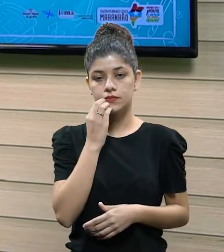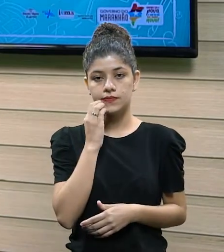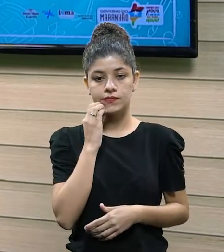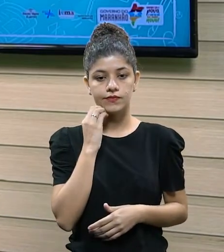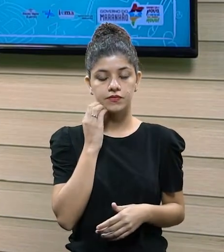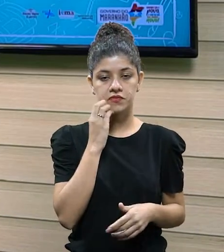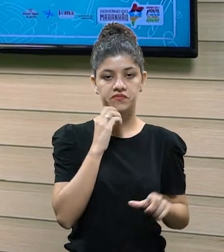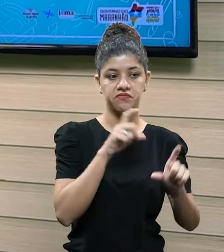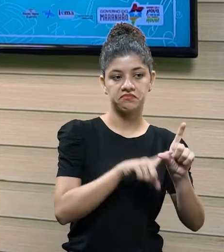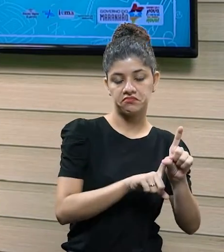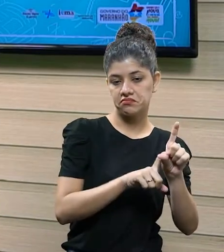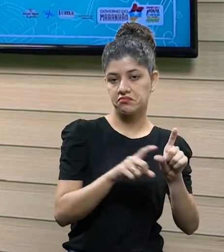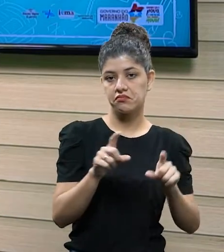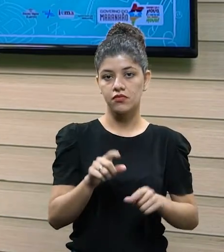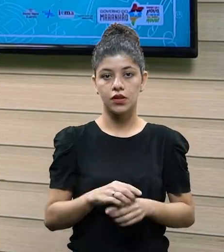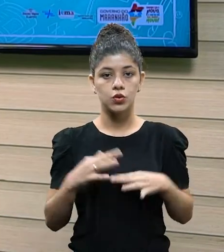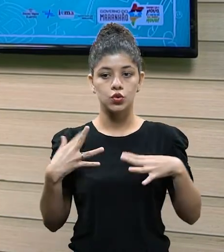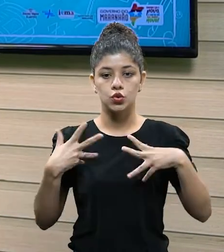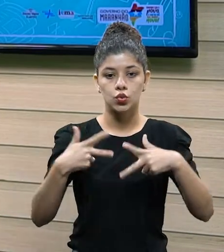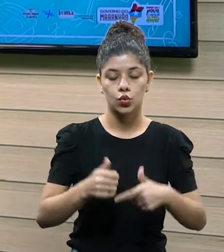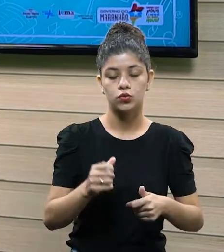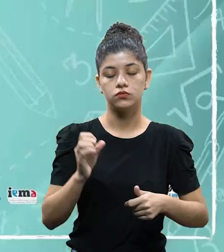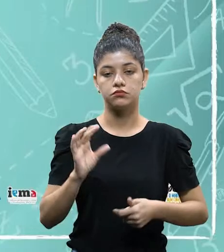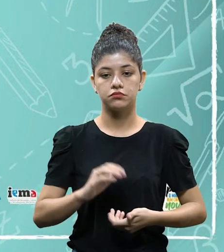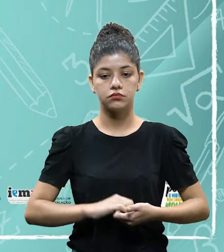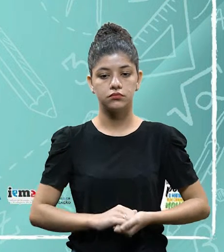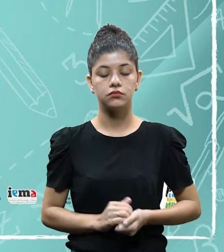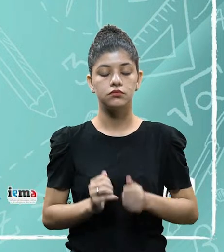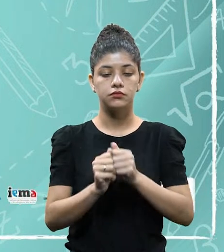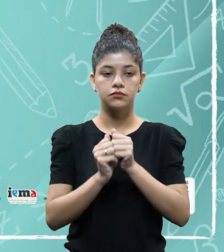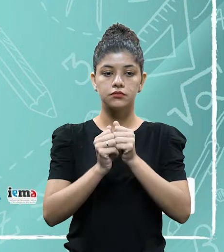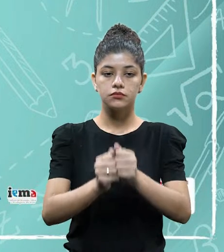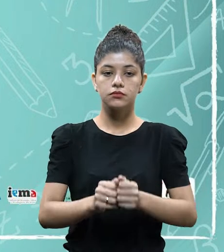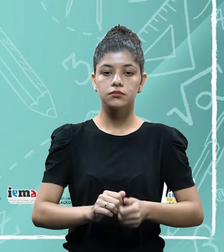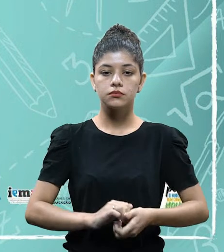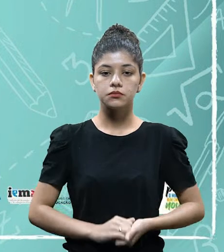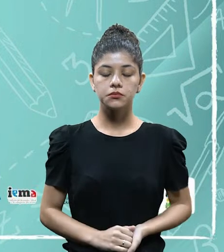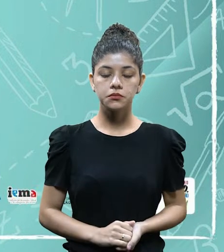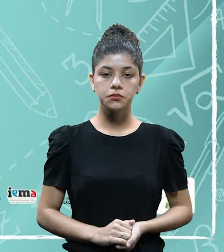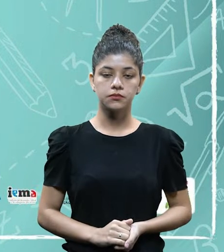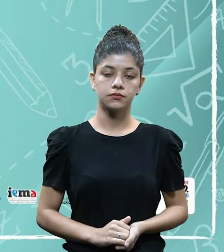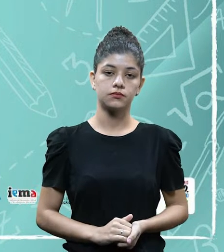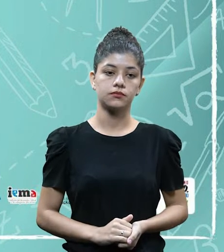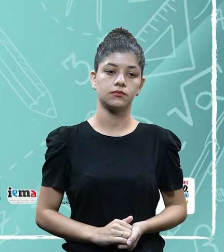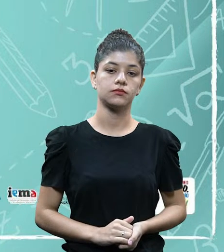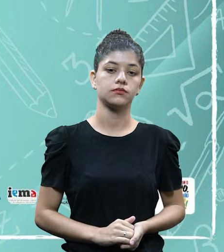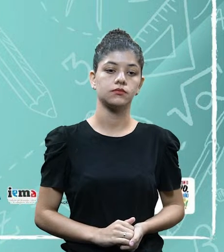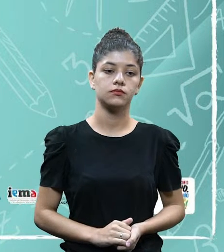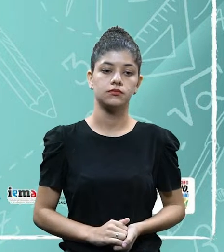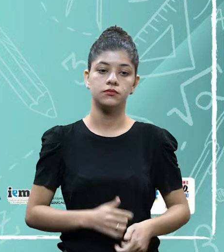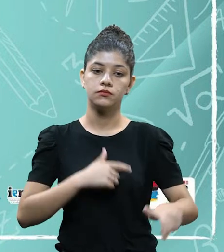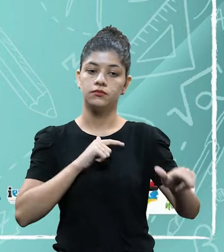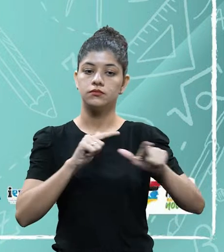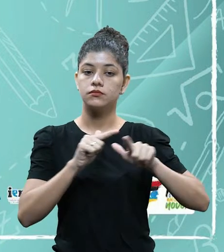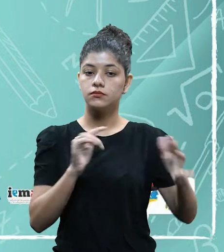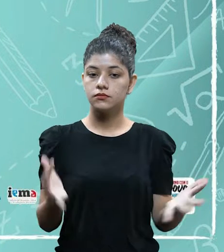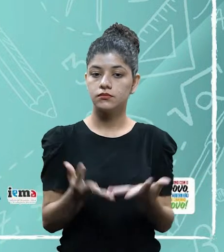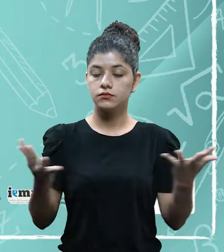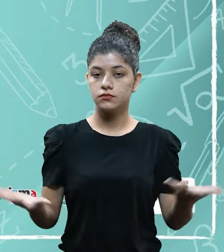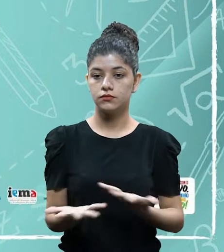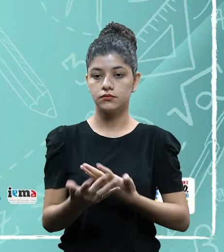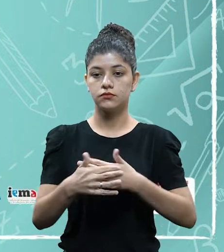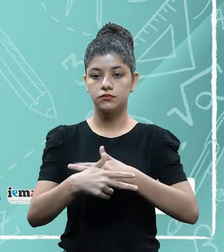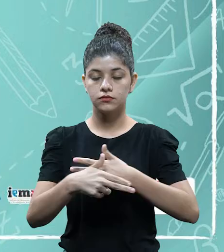não vai depender de A, de B, de C, e sim de todos. As principais tarefas desenvolvidas: trabalhar e motivar